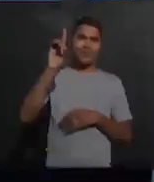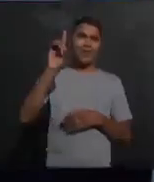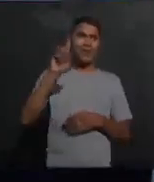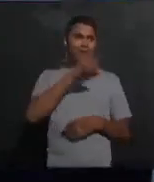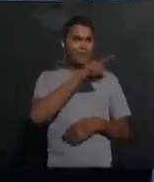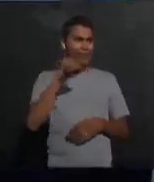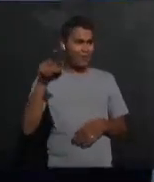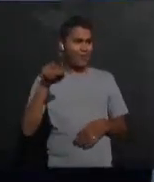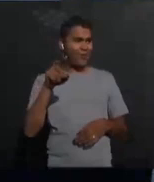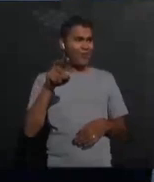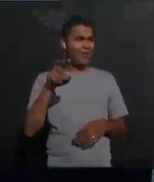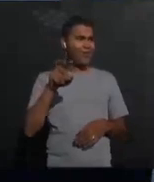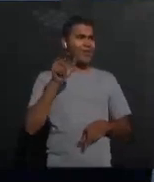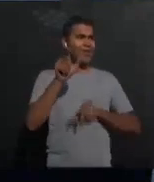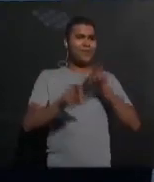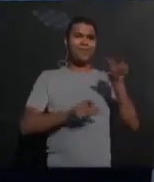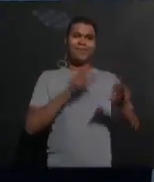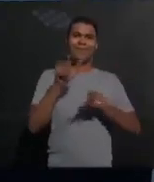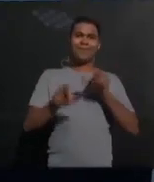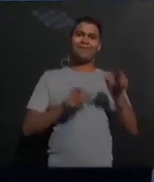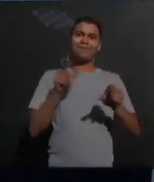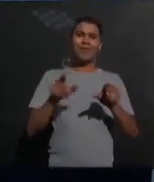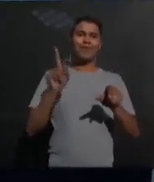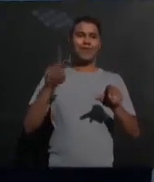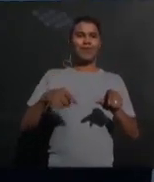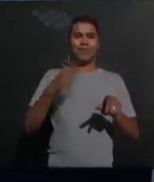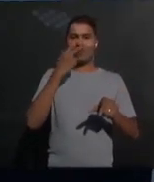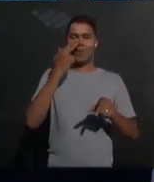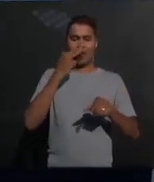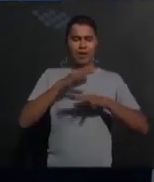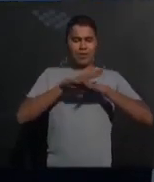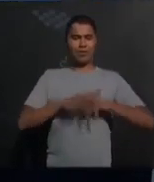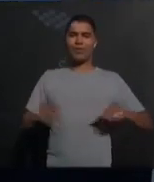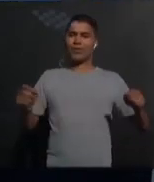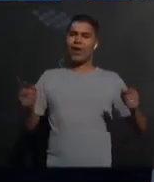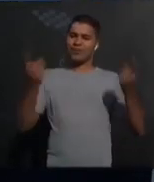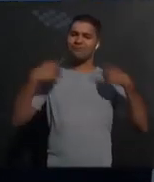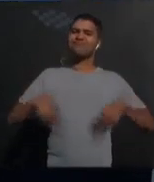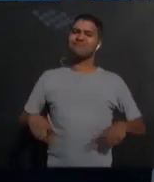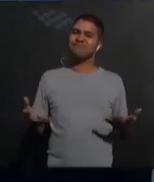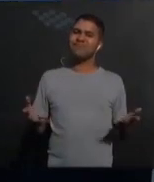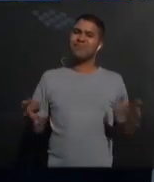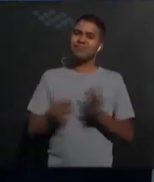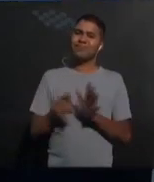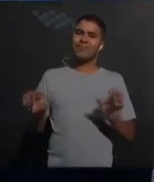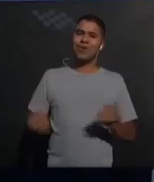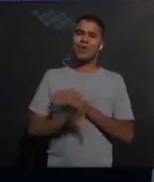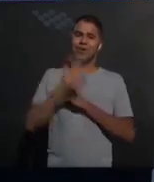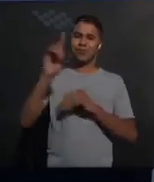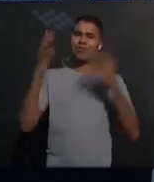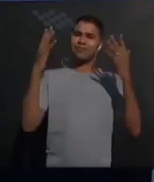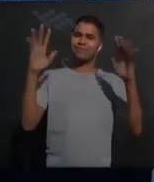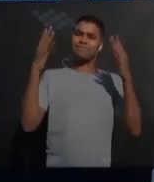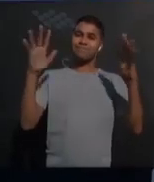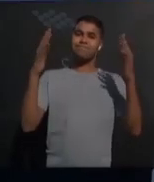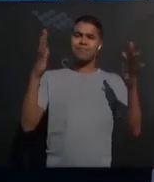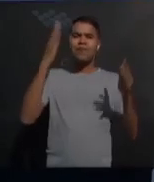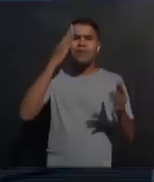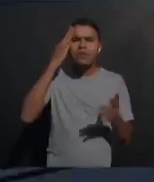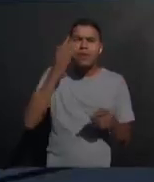vida e uma pessoa sarada uma aplaude quem é sarado nem parece é para a glória de deus é porque